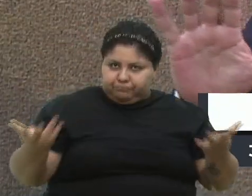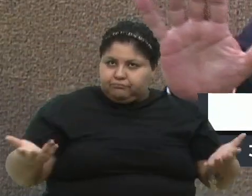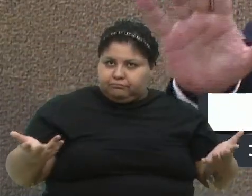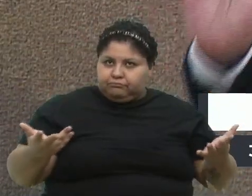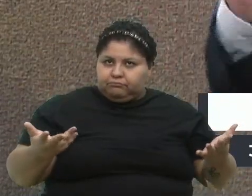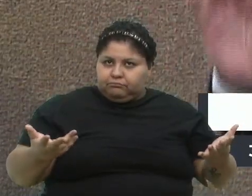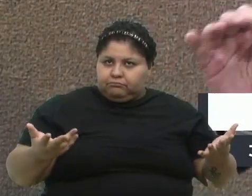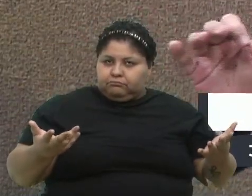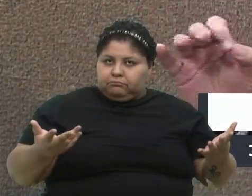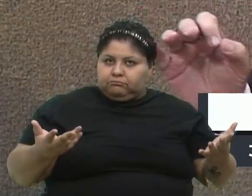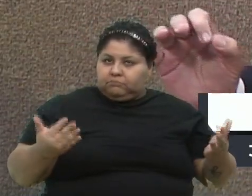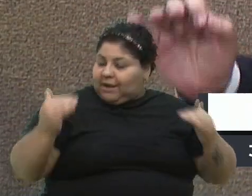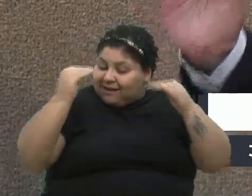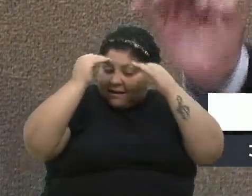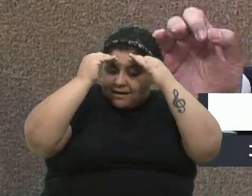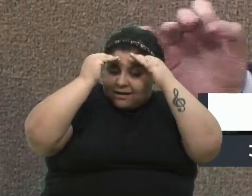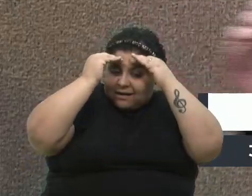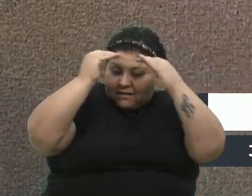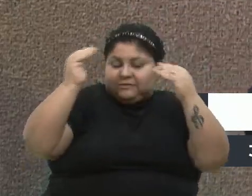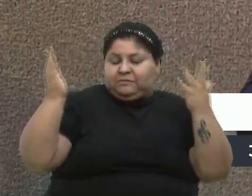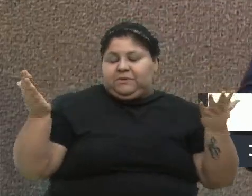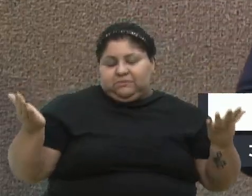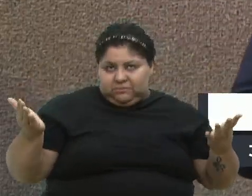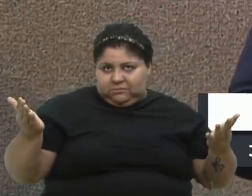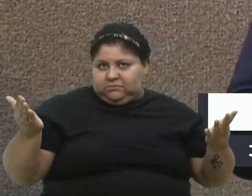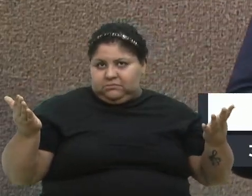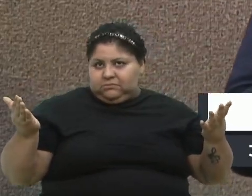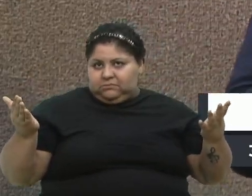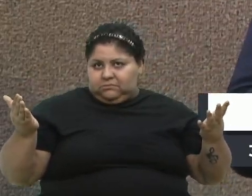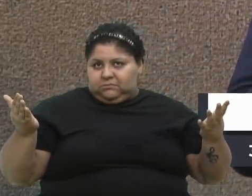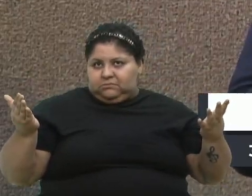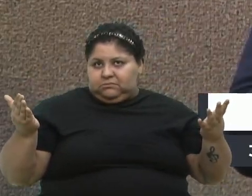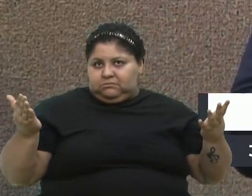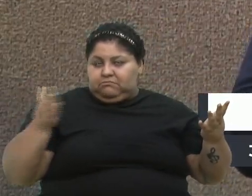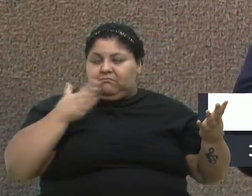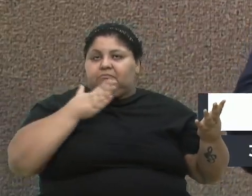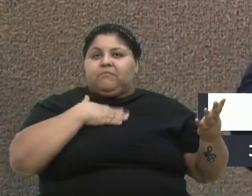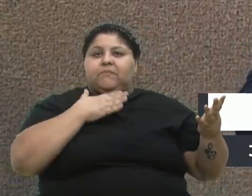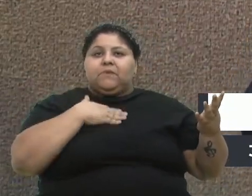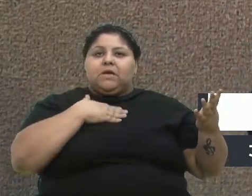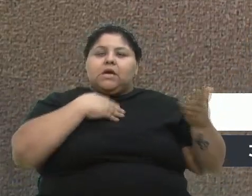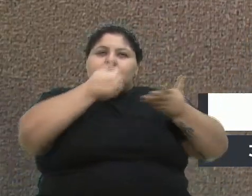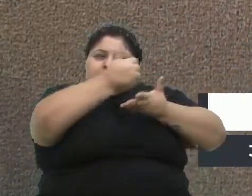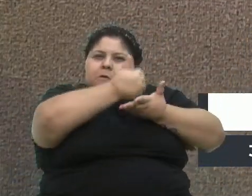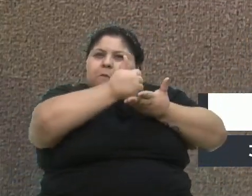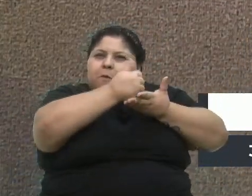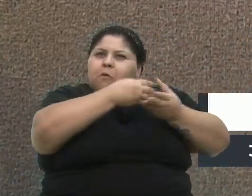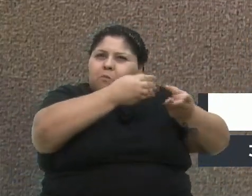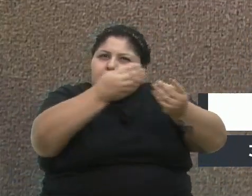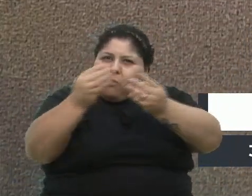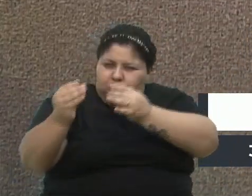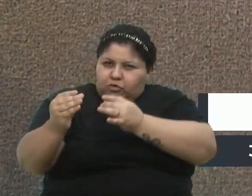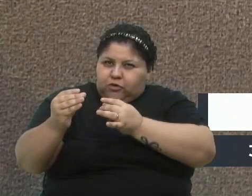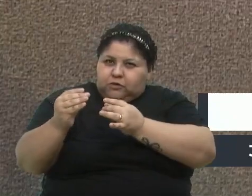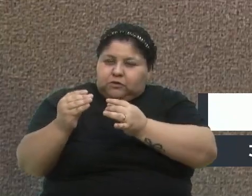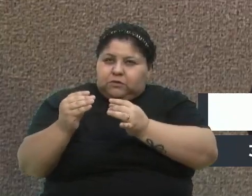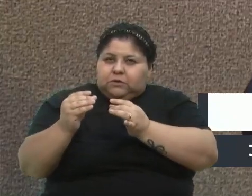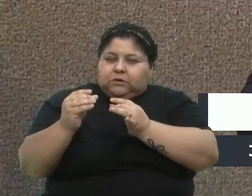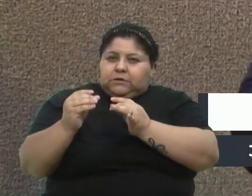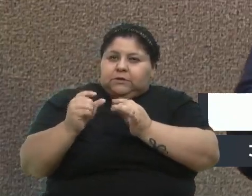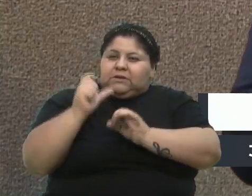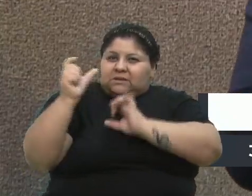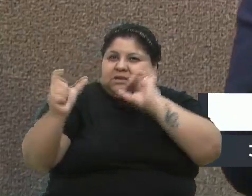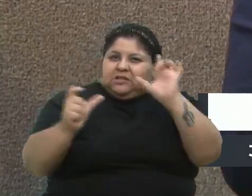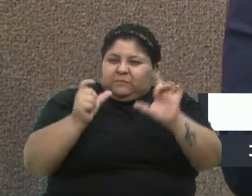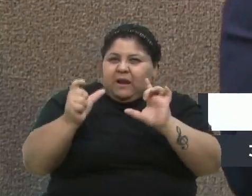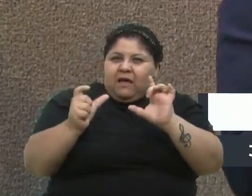as pessoas... É respeito, é isso. E eu me baseio muito também nas palavras do Papa Francisco, porque parece que às